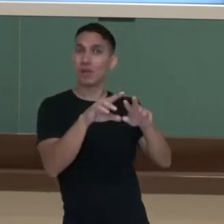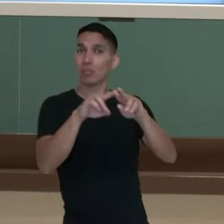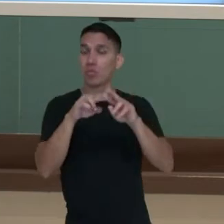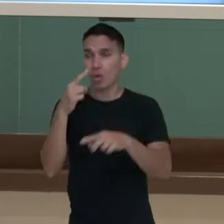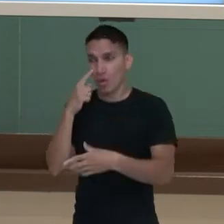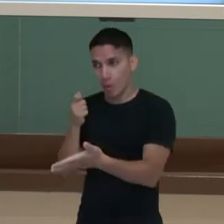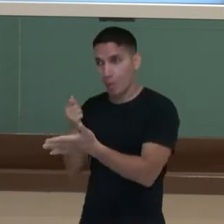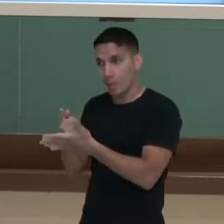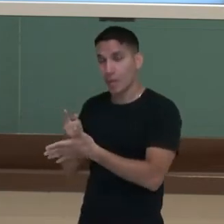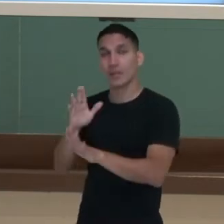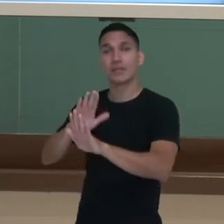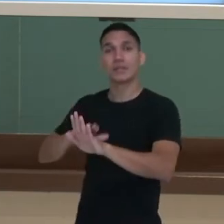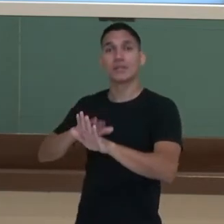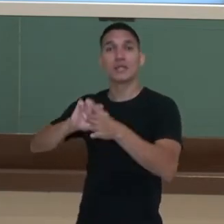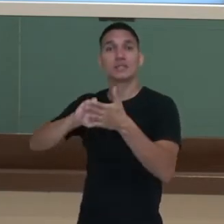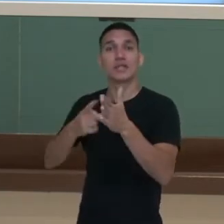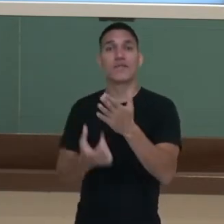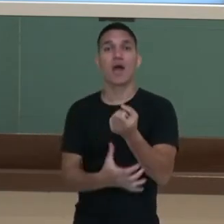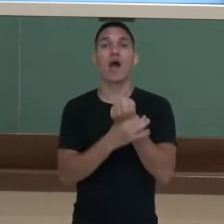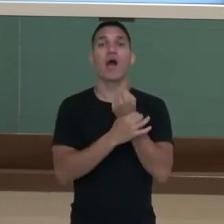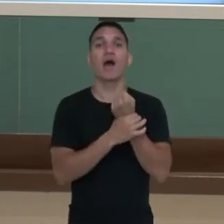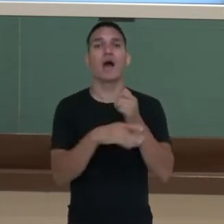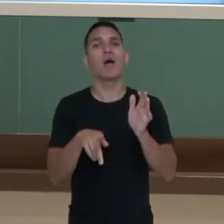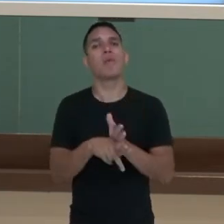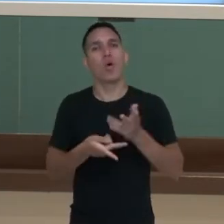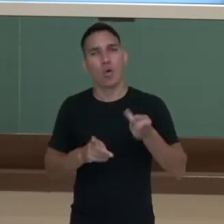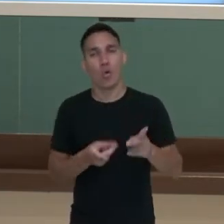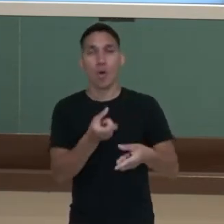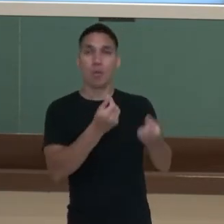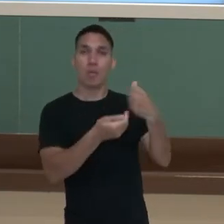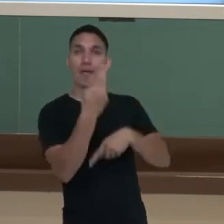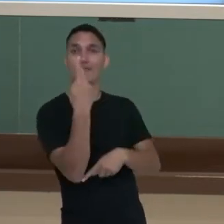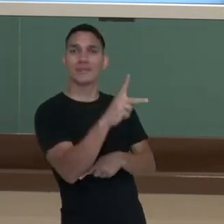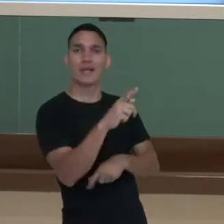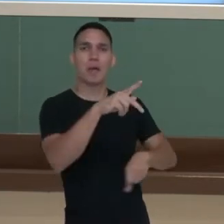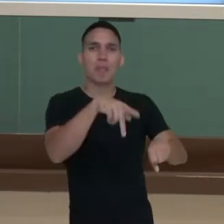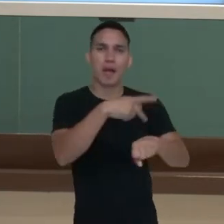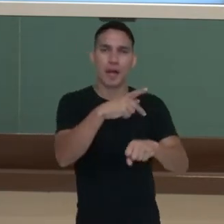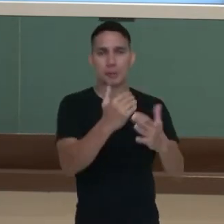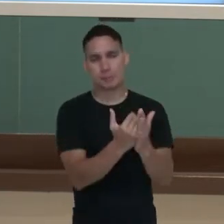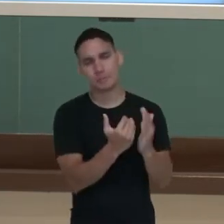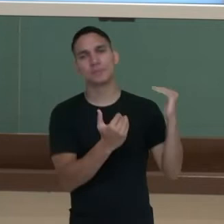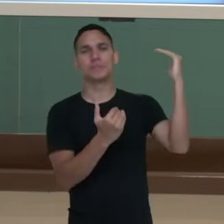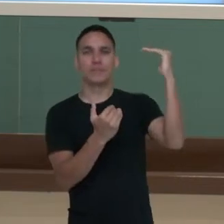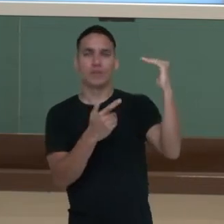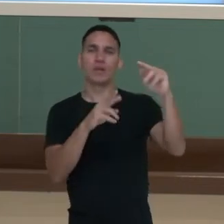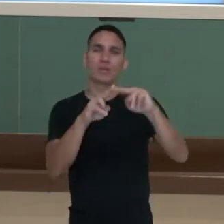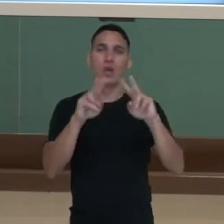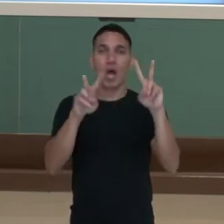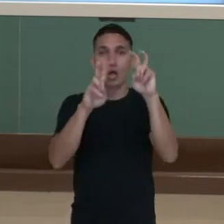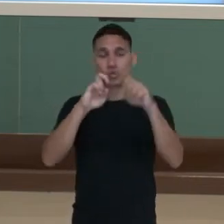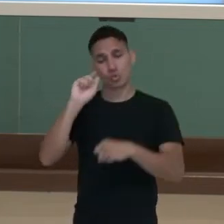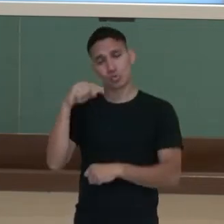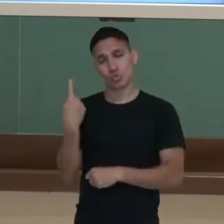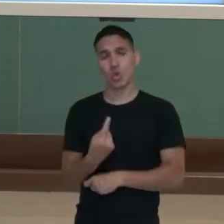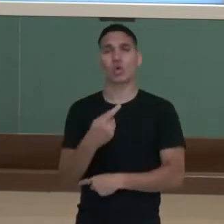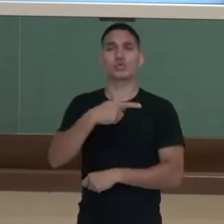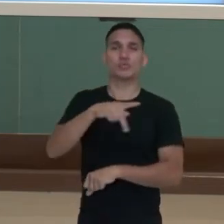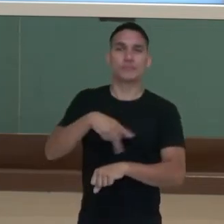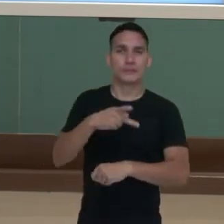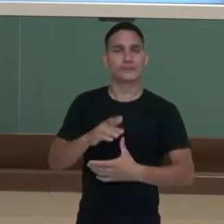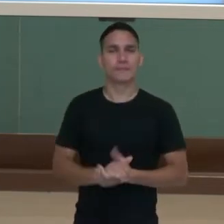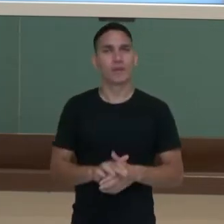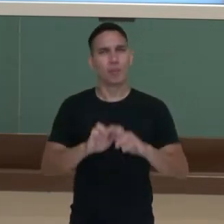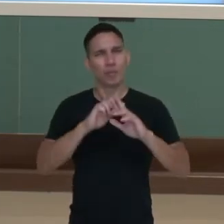está garantindo, né, a manutenção da economia daquele país soberano sobre o nosso país, né? Então é uma forma de